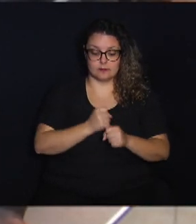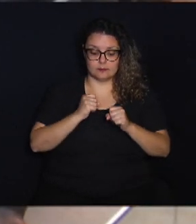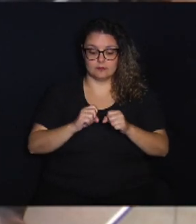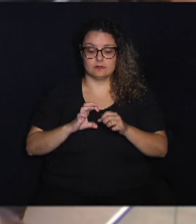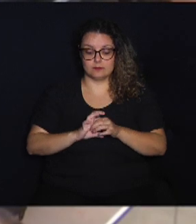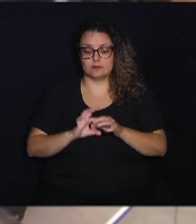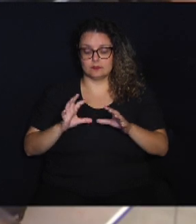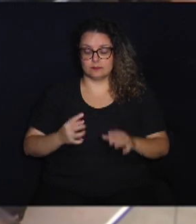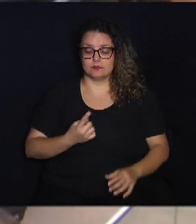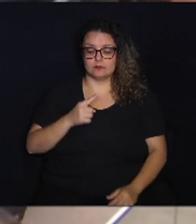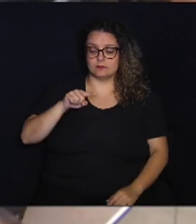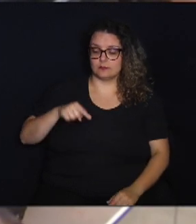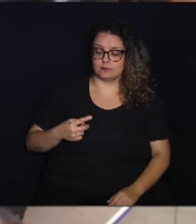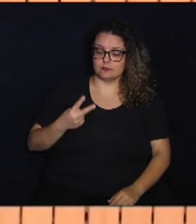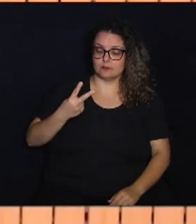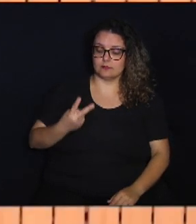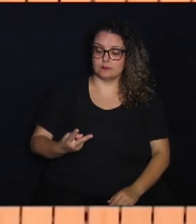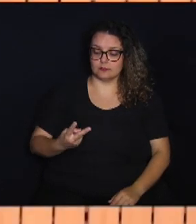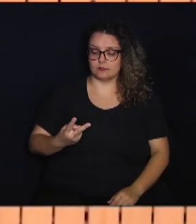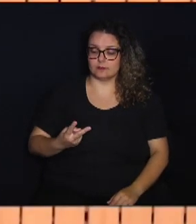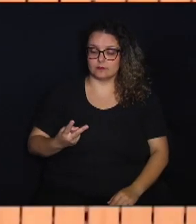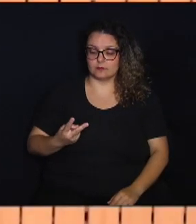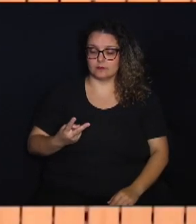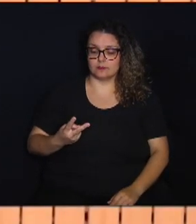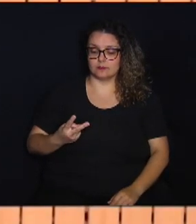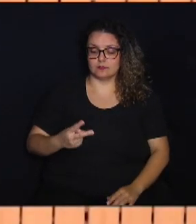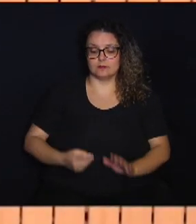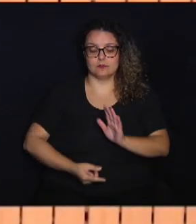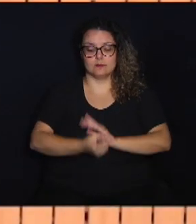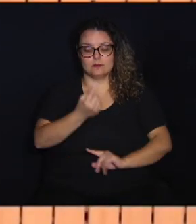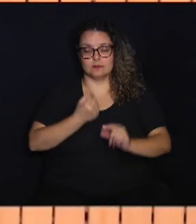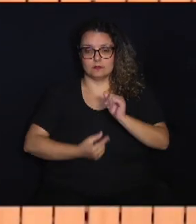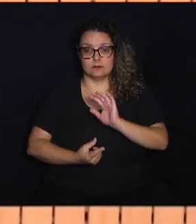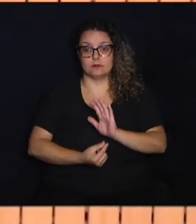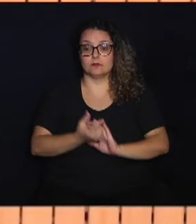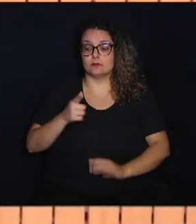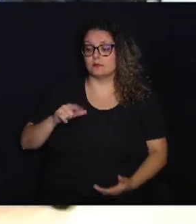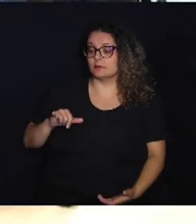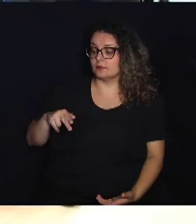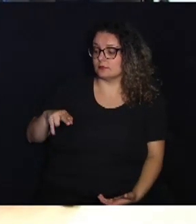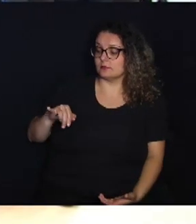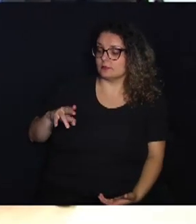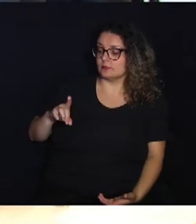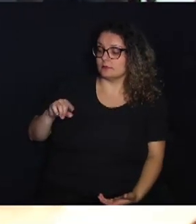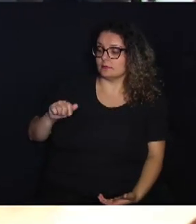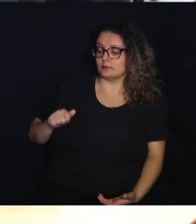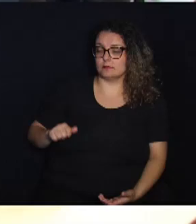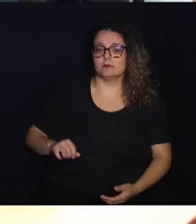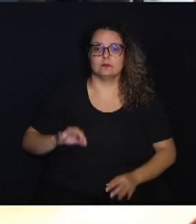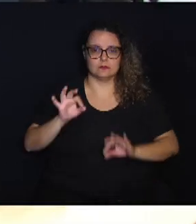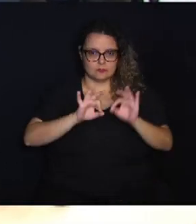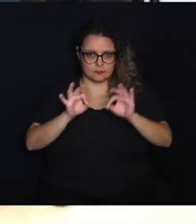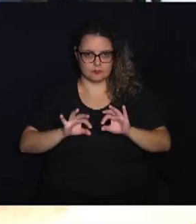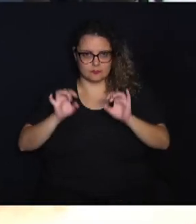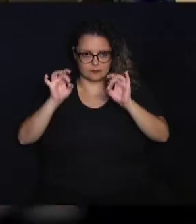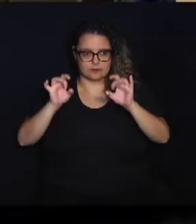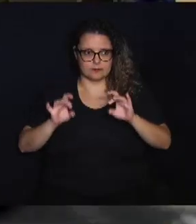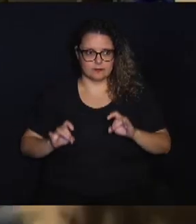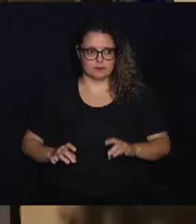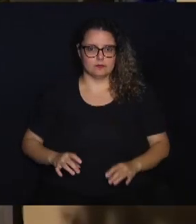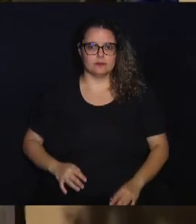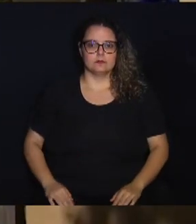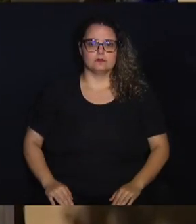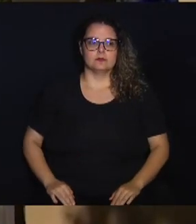disponibilizar 1,2% da receita corrente líquida do município para projetos específicos, sendo que